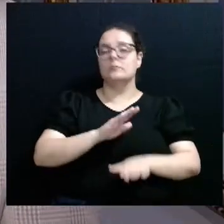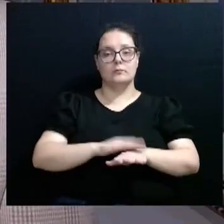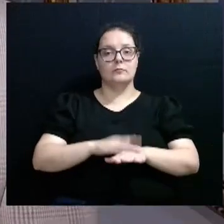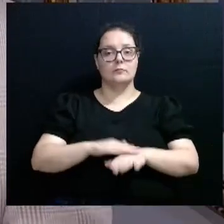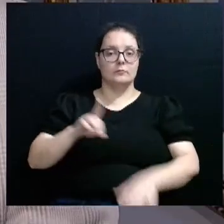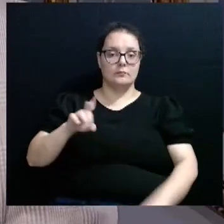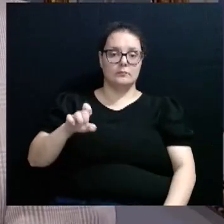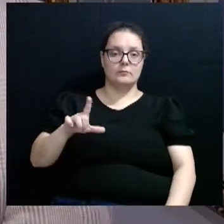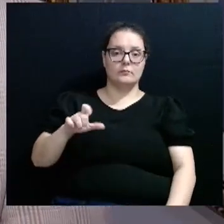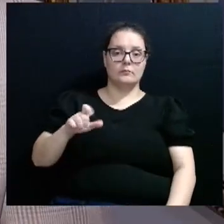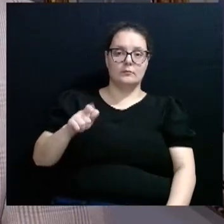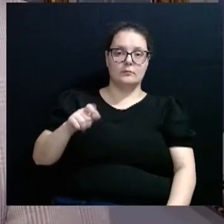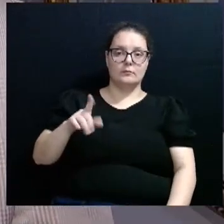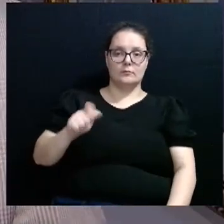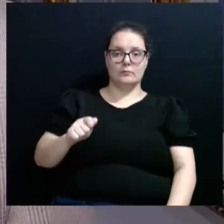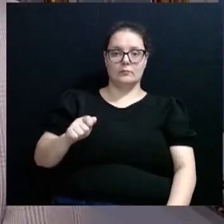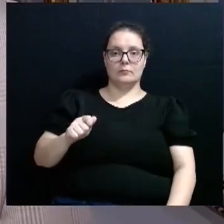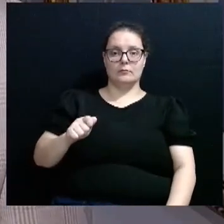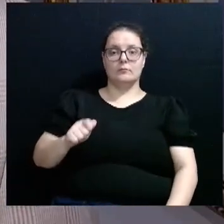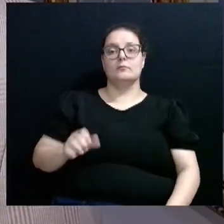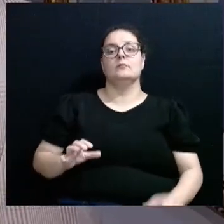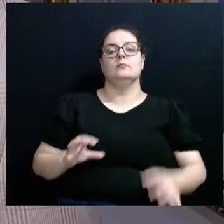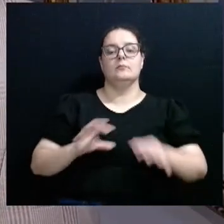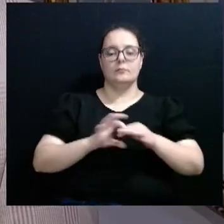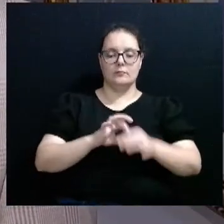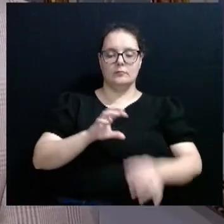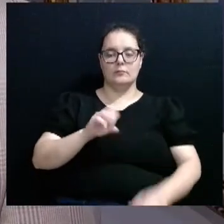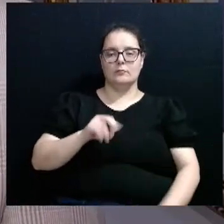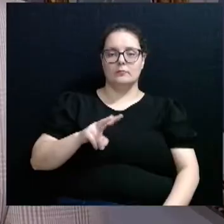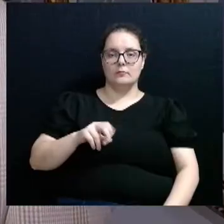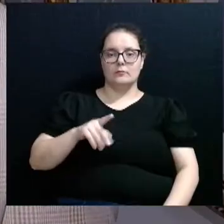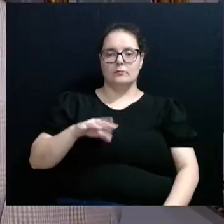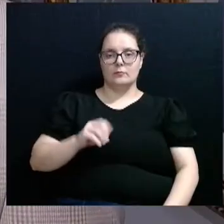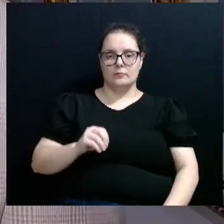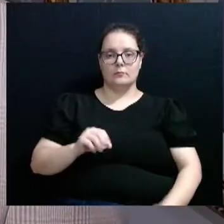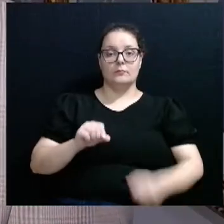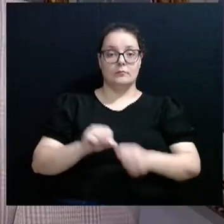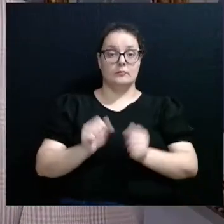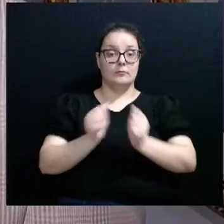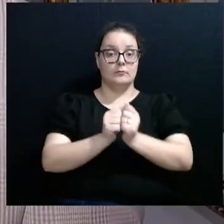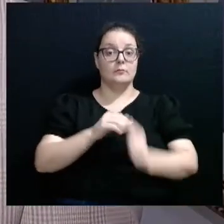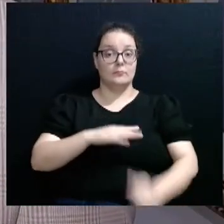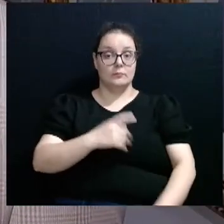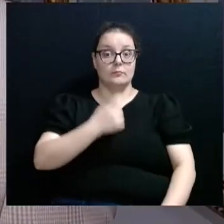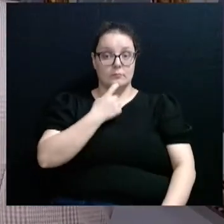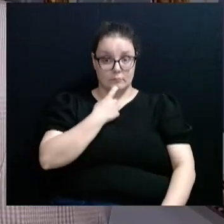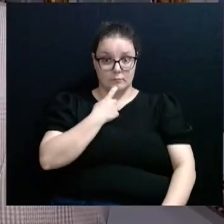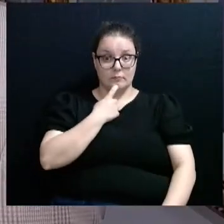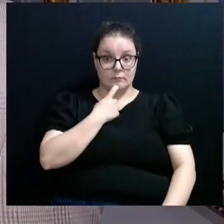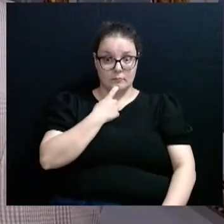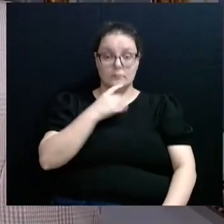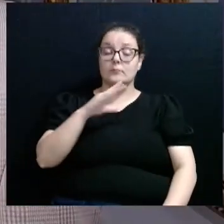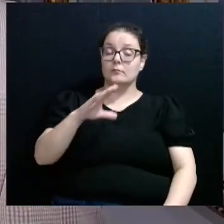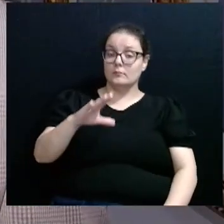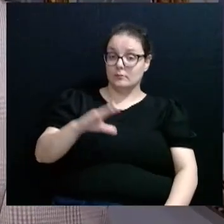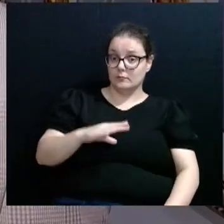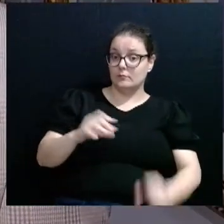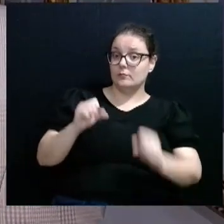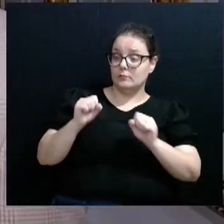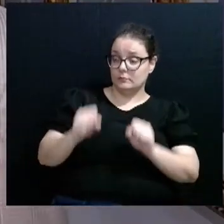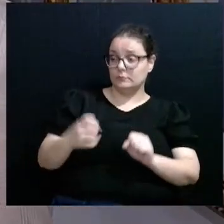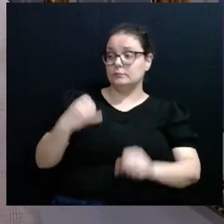um convênio com o governo do estado, ele faz junto ao município de Campinas para que o município possa, caso tenha